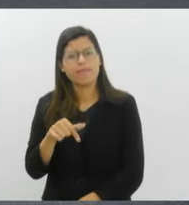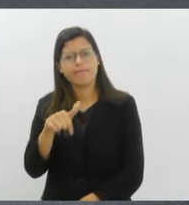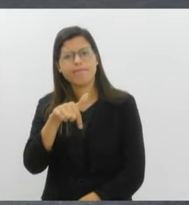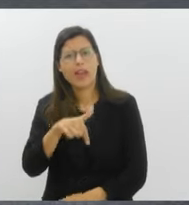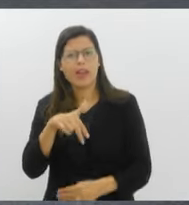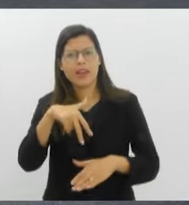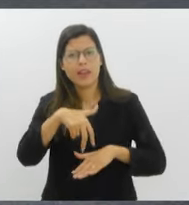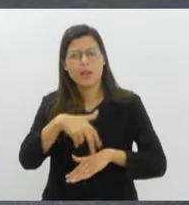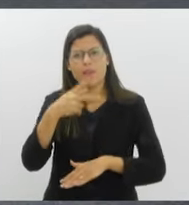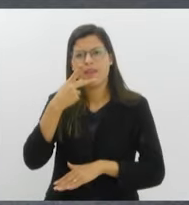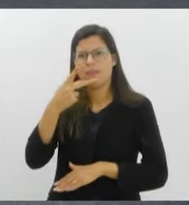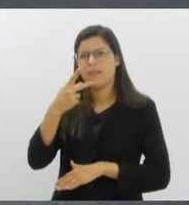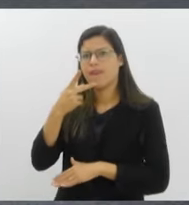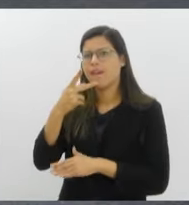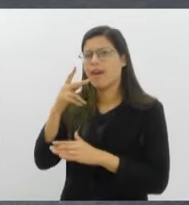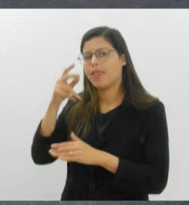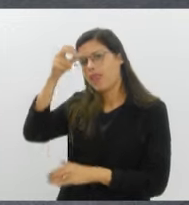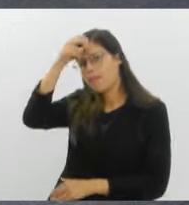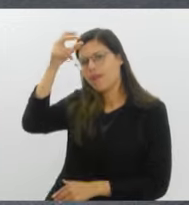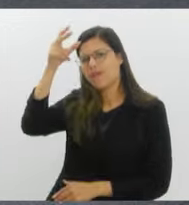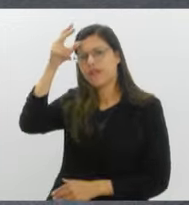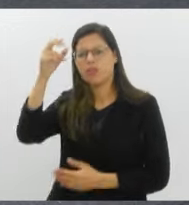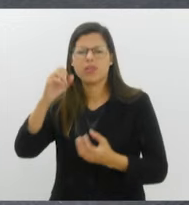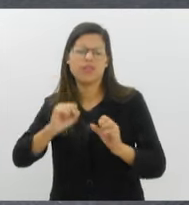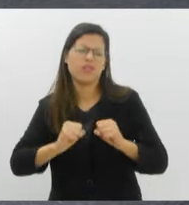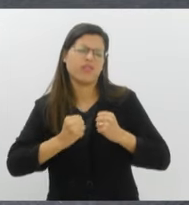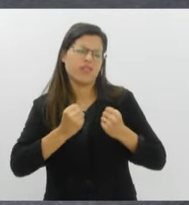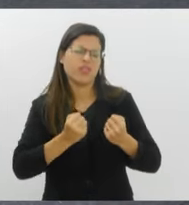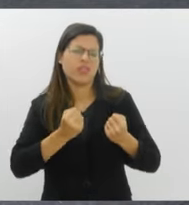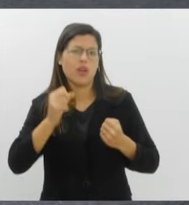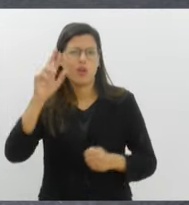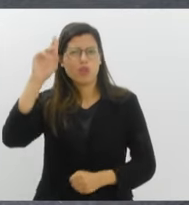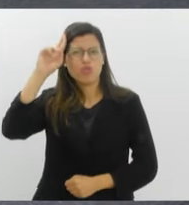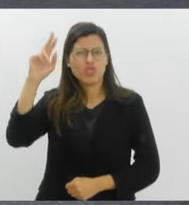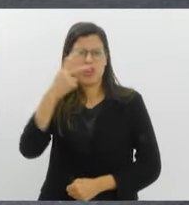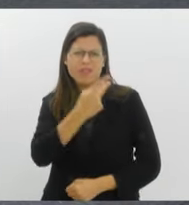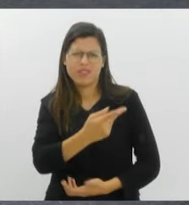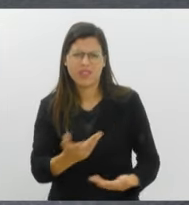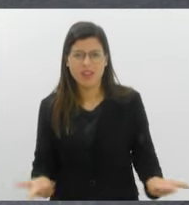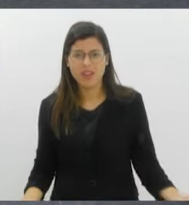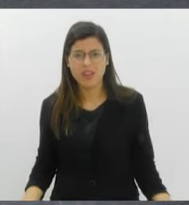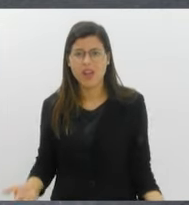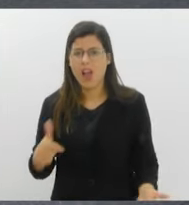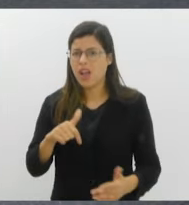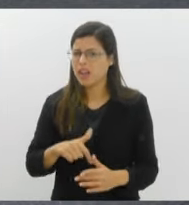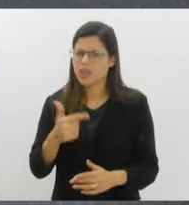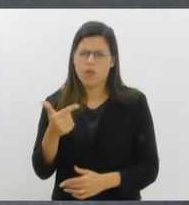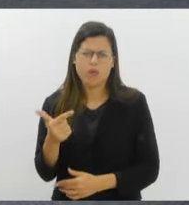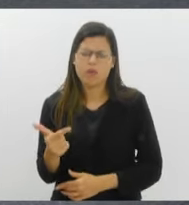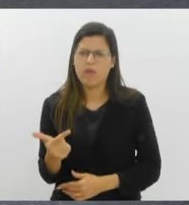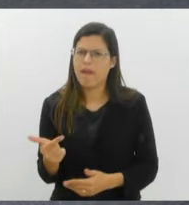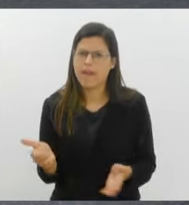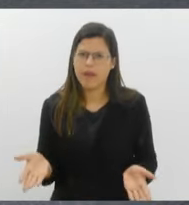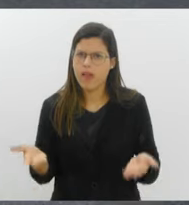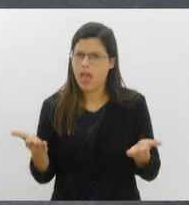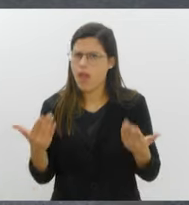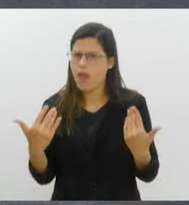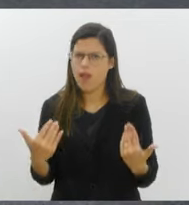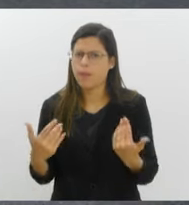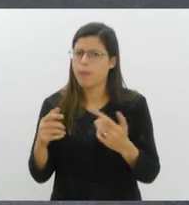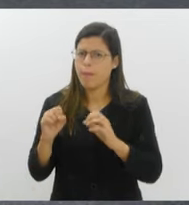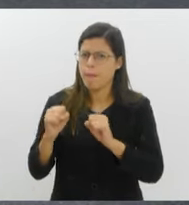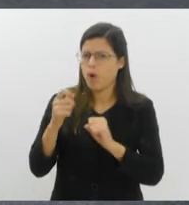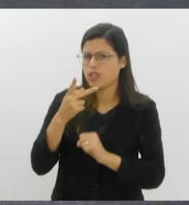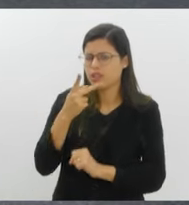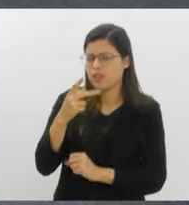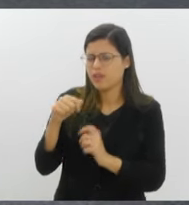está aqui para falar da prefeitura, para defender o seu chefe. Então aqui não vai ter moleza, pode fazer carinha feia, pode falar que eu